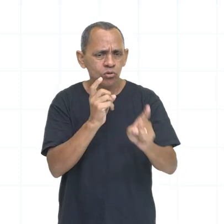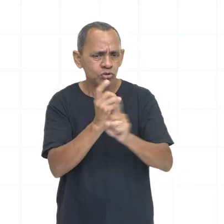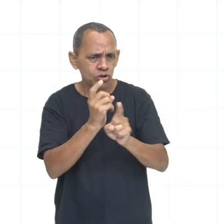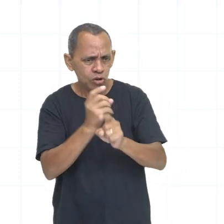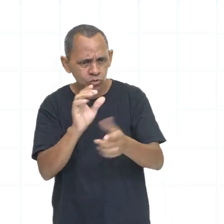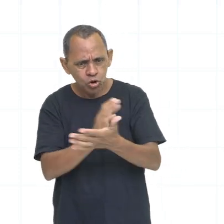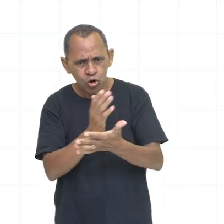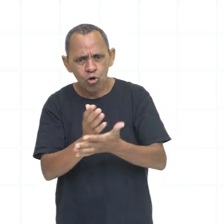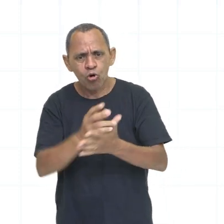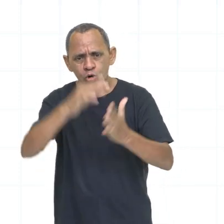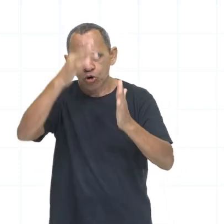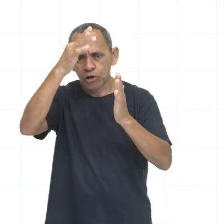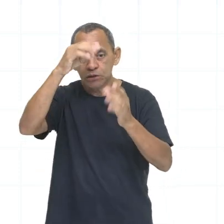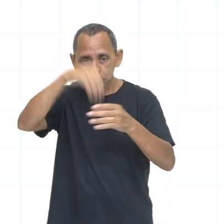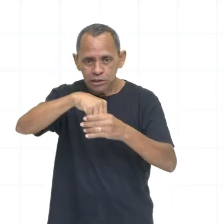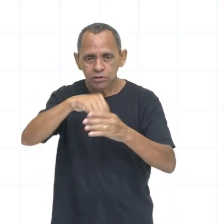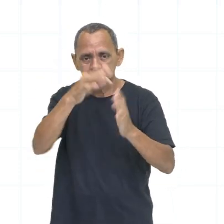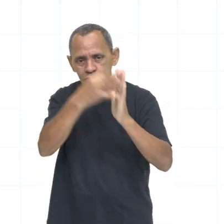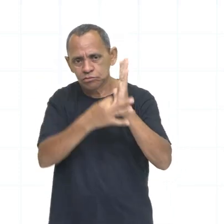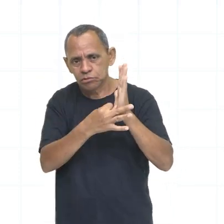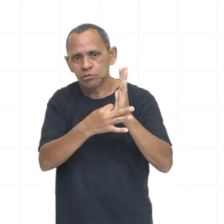ao longo do texto, certo?